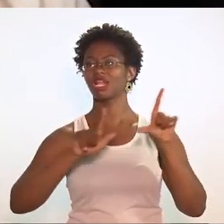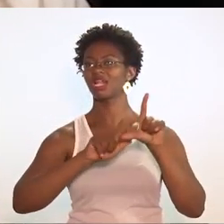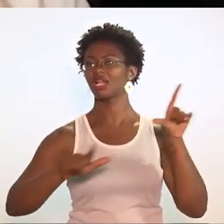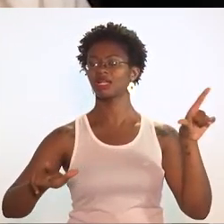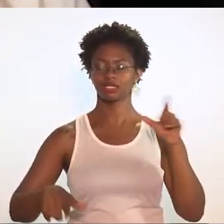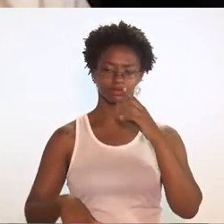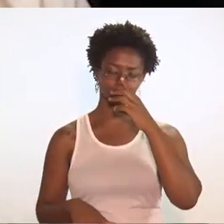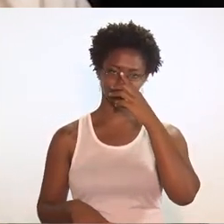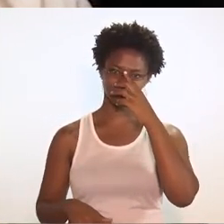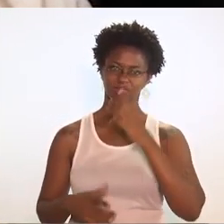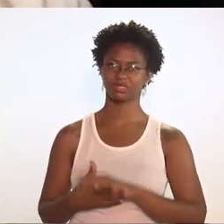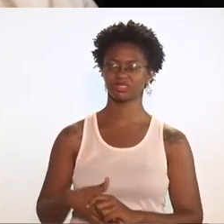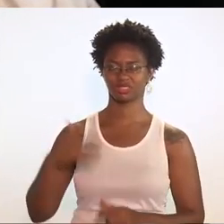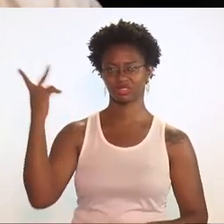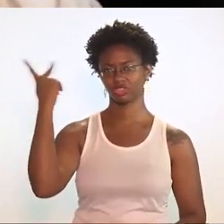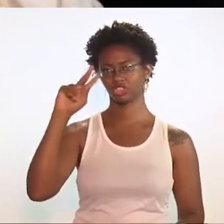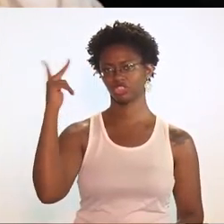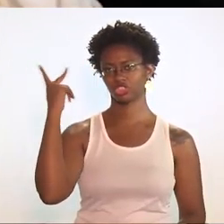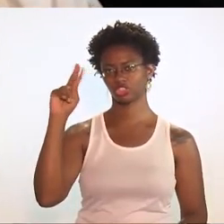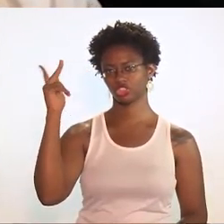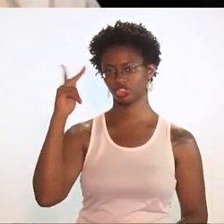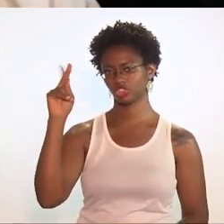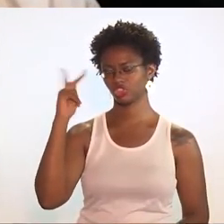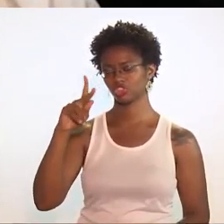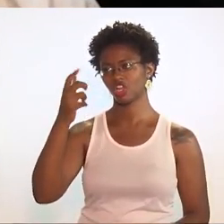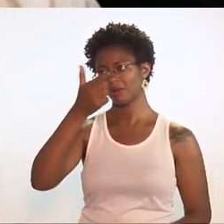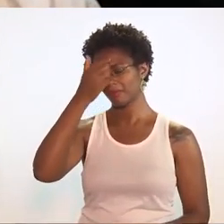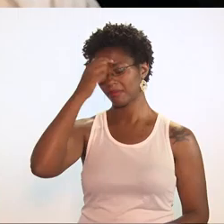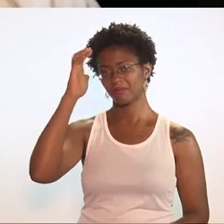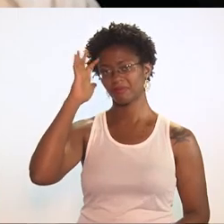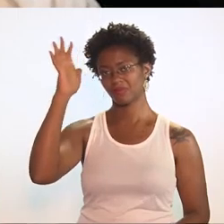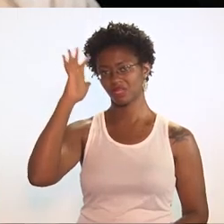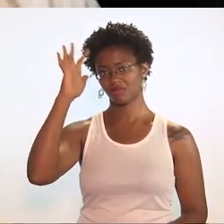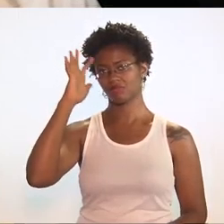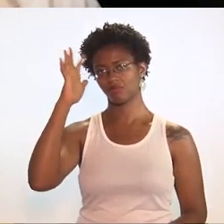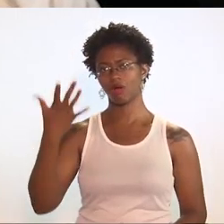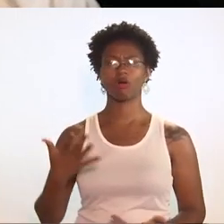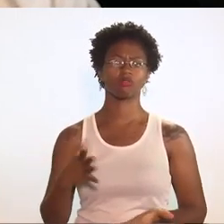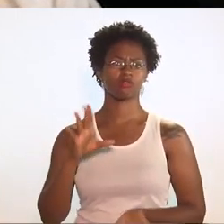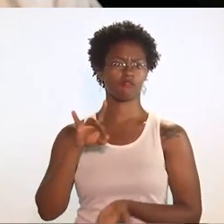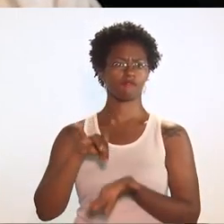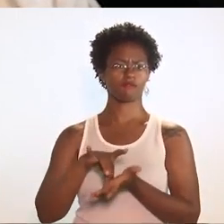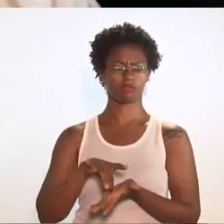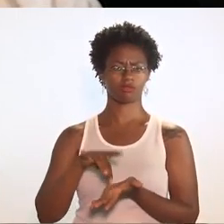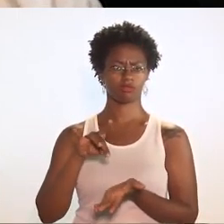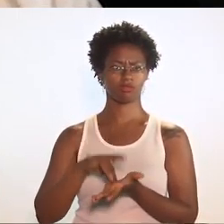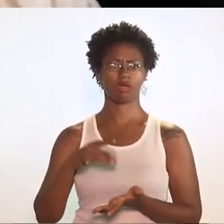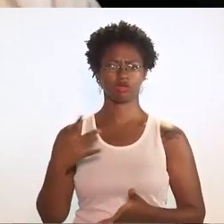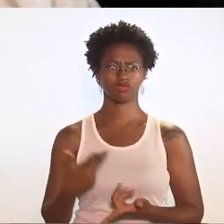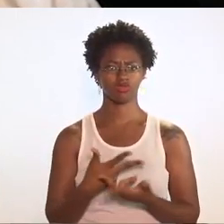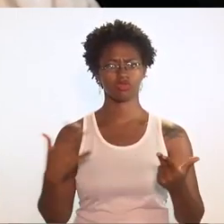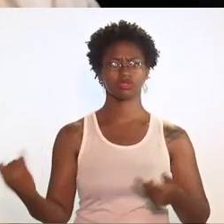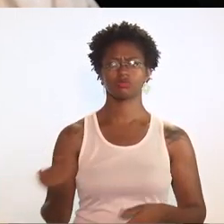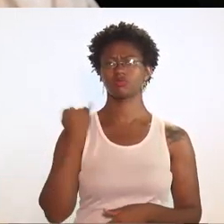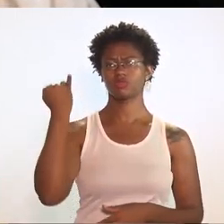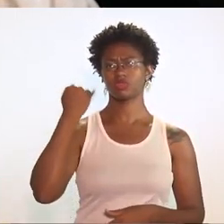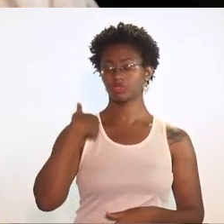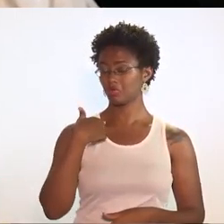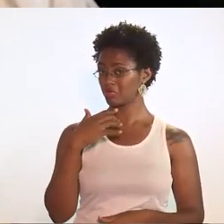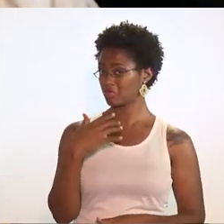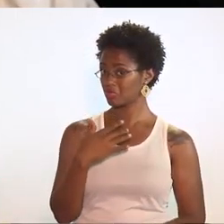como uma ferramenta, então é utilizar a música do Olodum, os versos dos compositores do